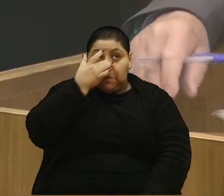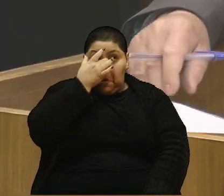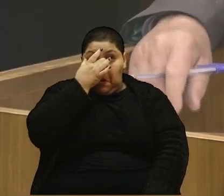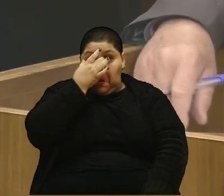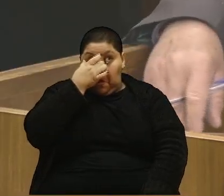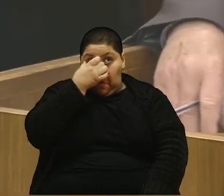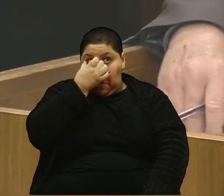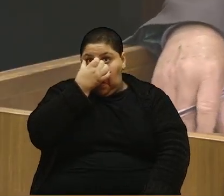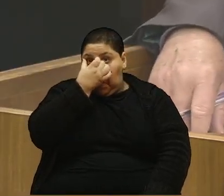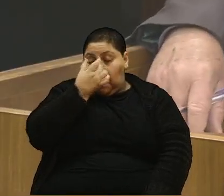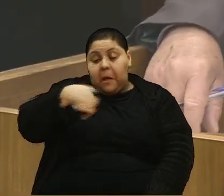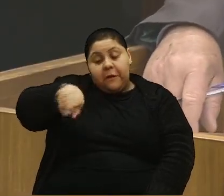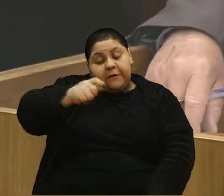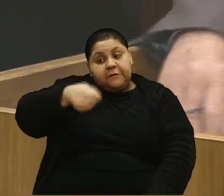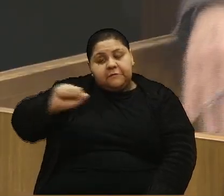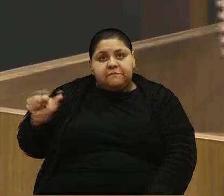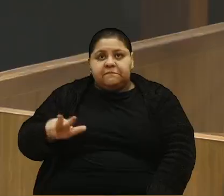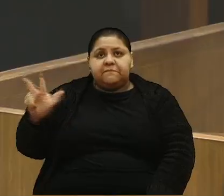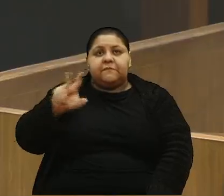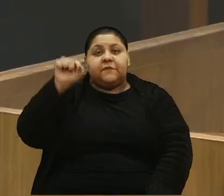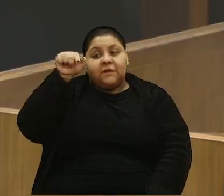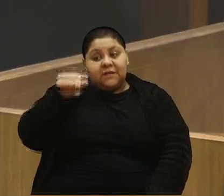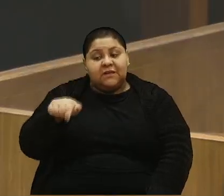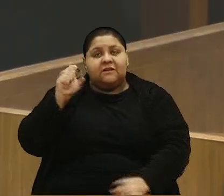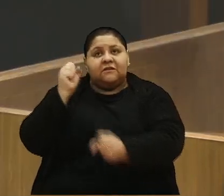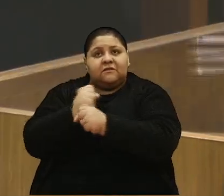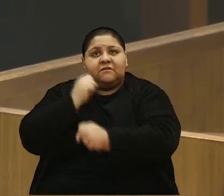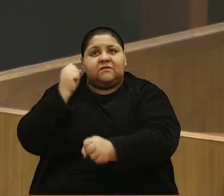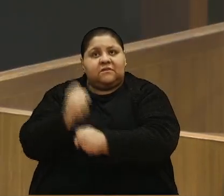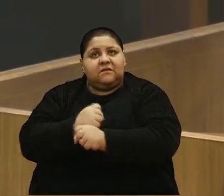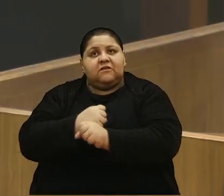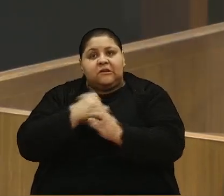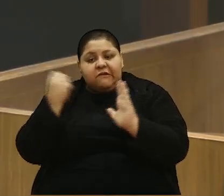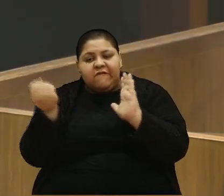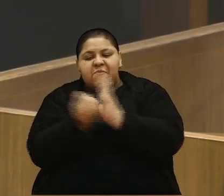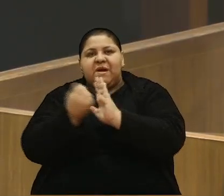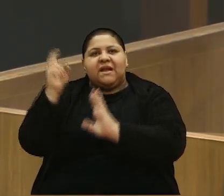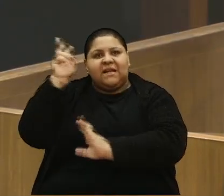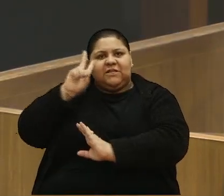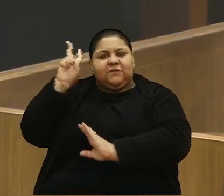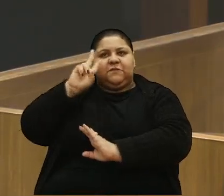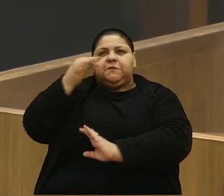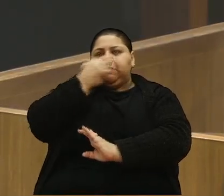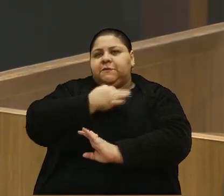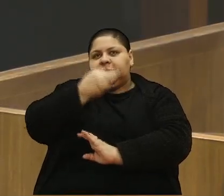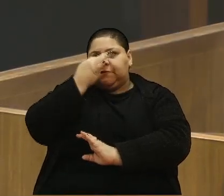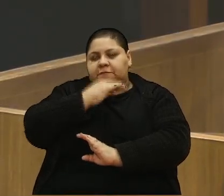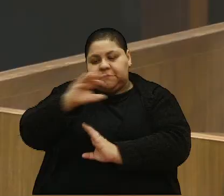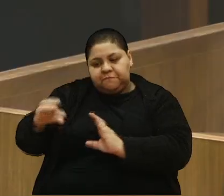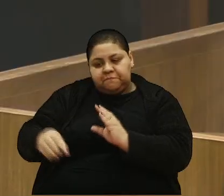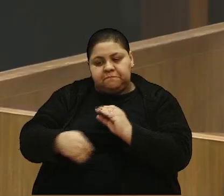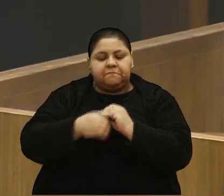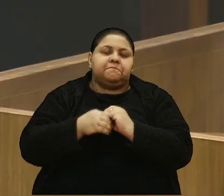nós precisamos valorizar. Isso é obra que vai marcar a história da cidade. Seu a